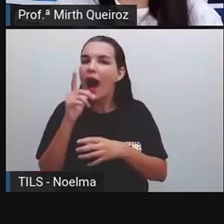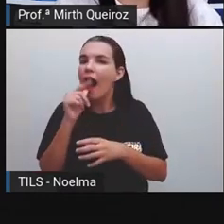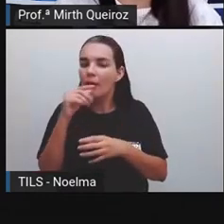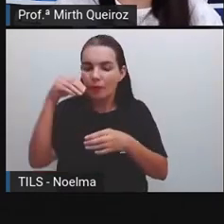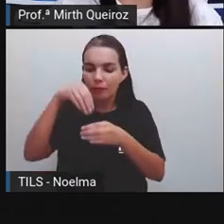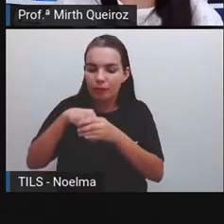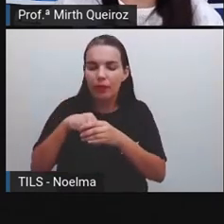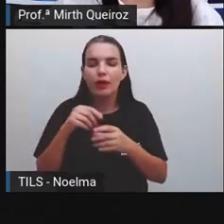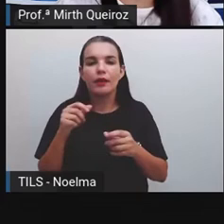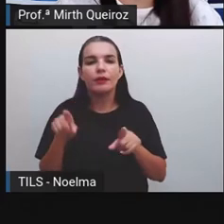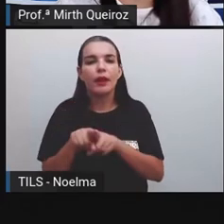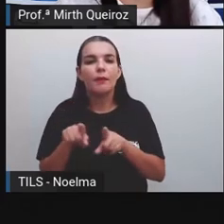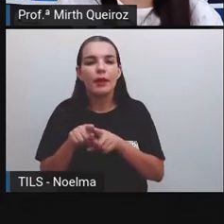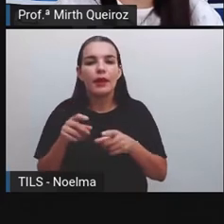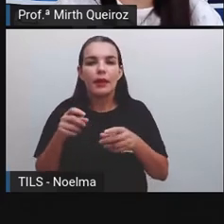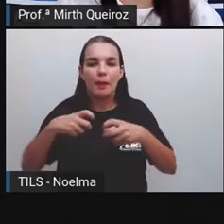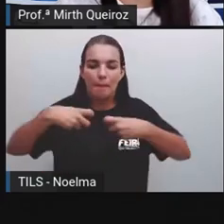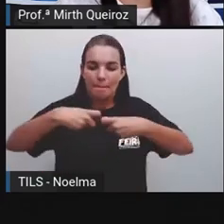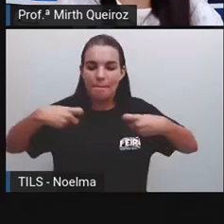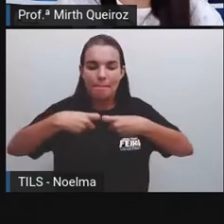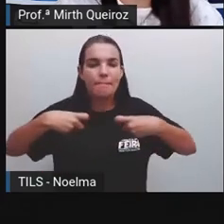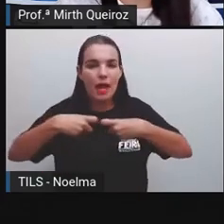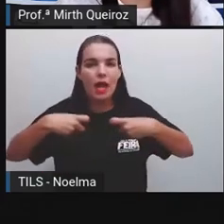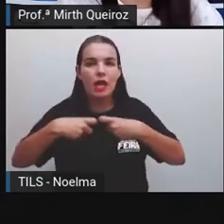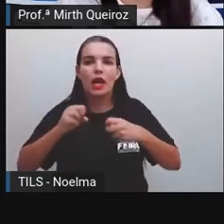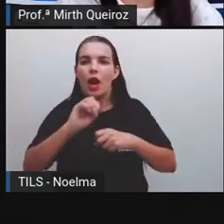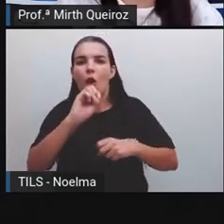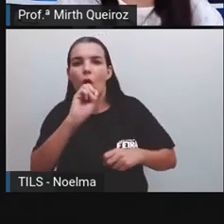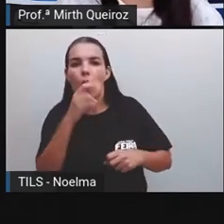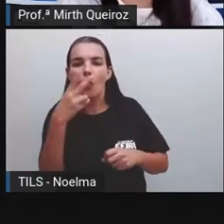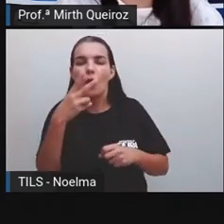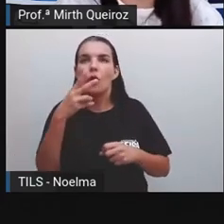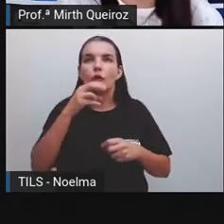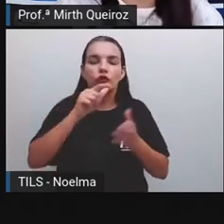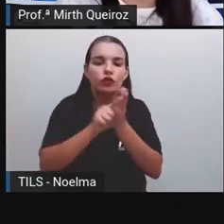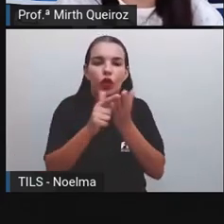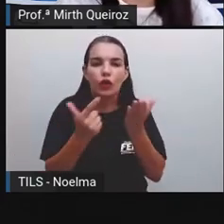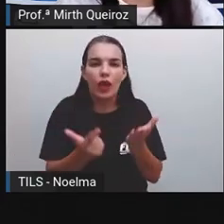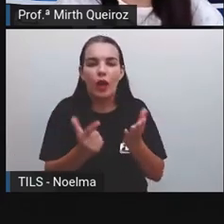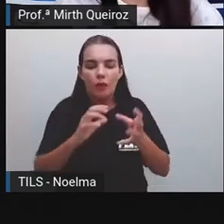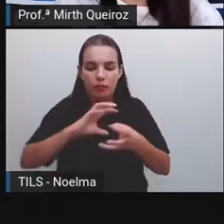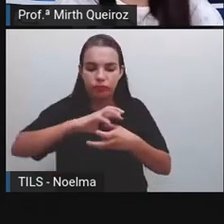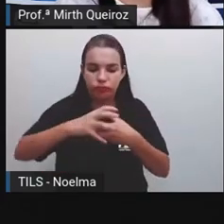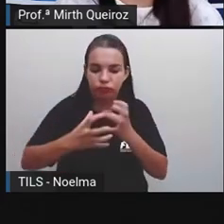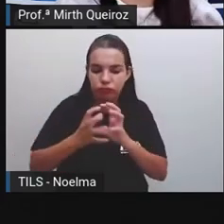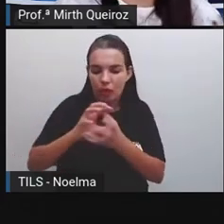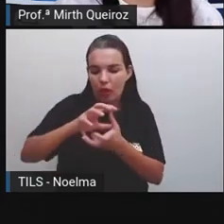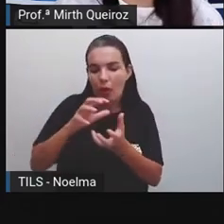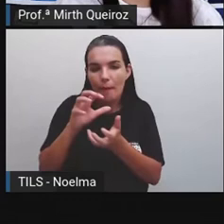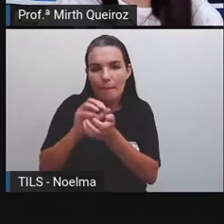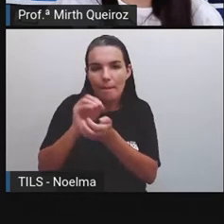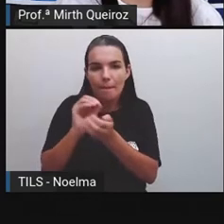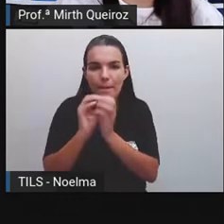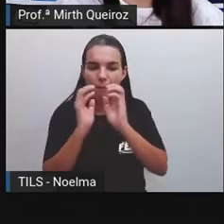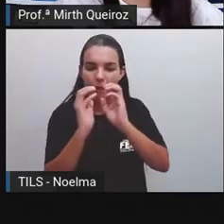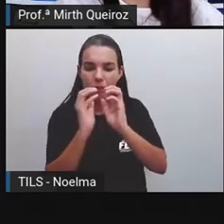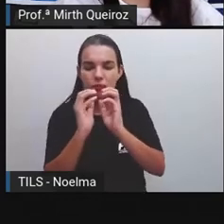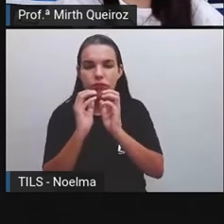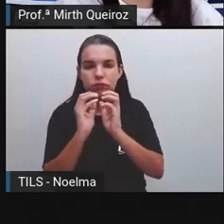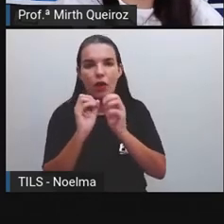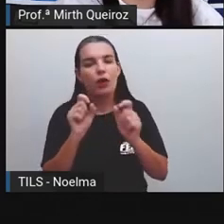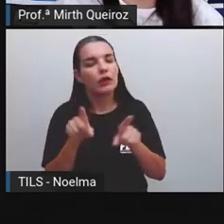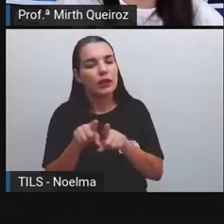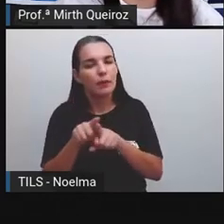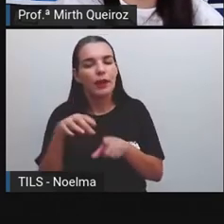bolas feitas de meias, né? Ou feitas de jornal, fita crepe, lenços ou pedaços de tecidos,